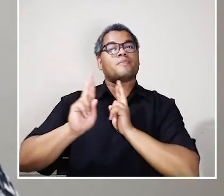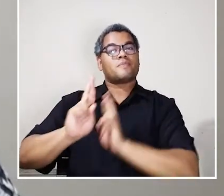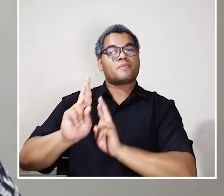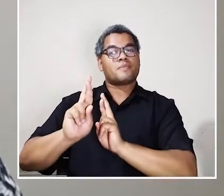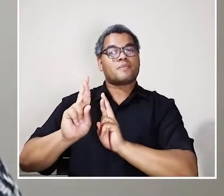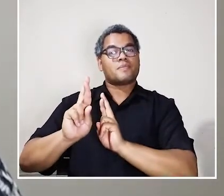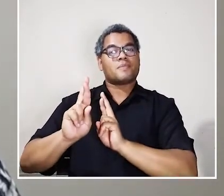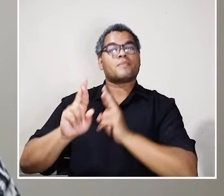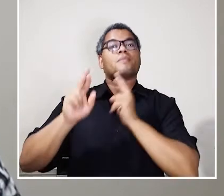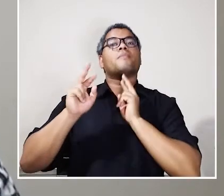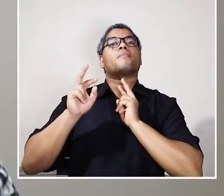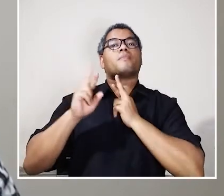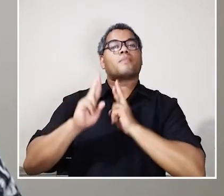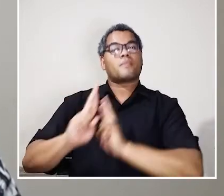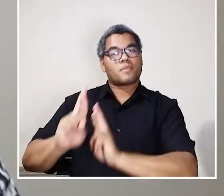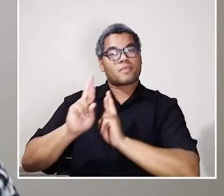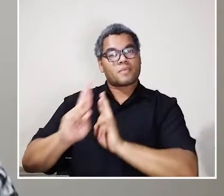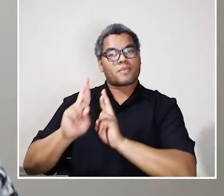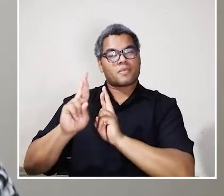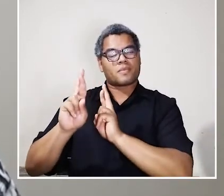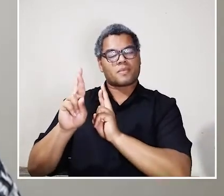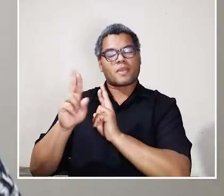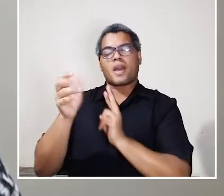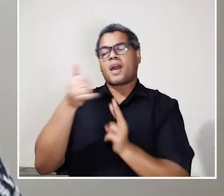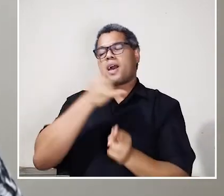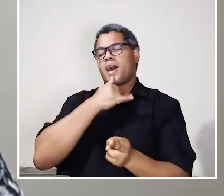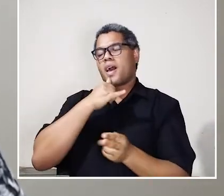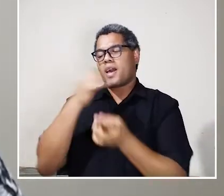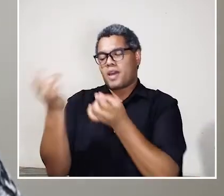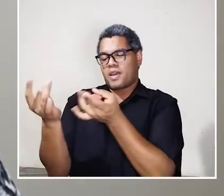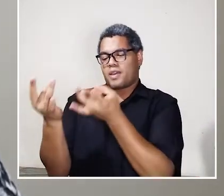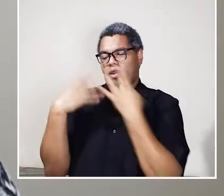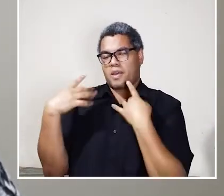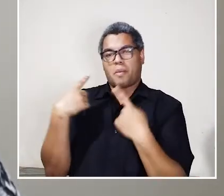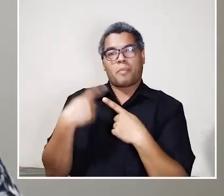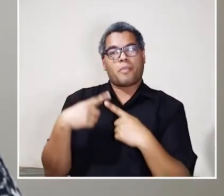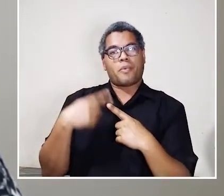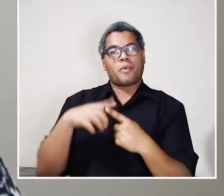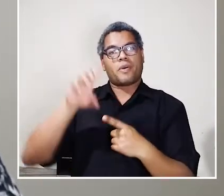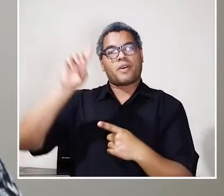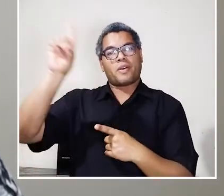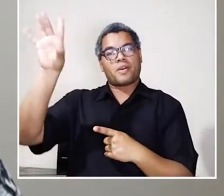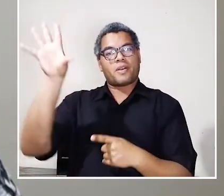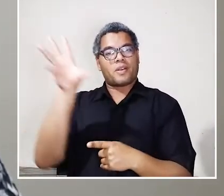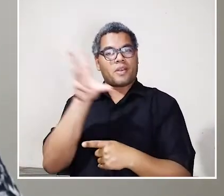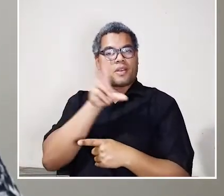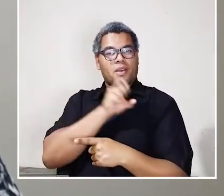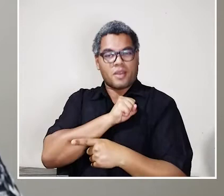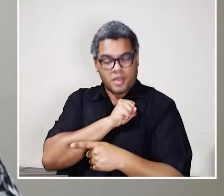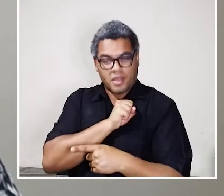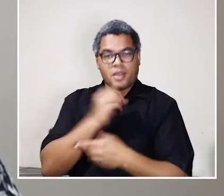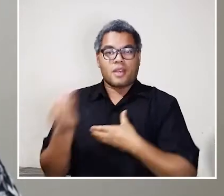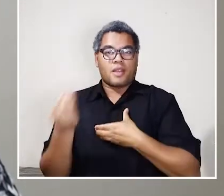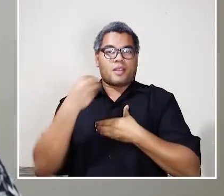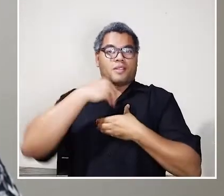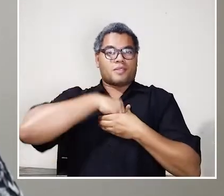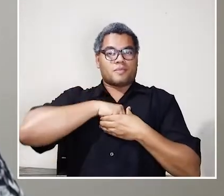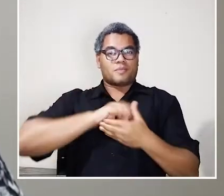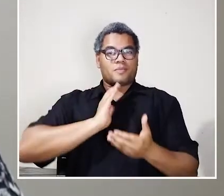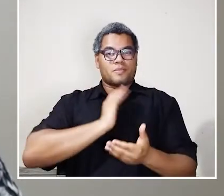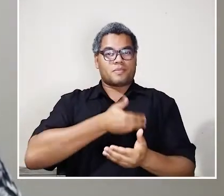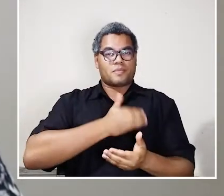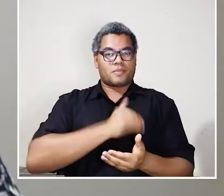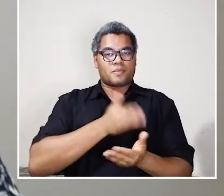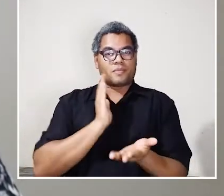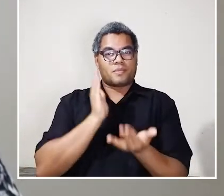esperança. Ora, a esperança não nos deixa decepcionados, porque o amor de Deus é derramado em nosso coração